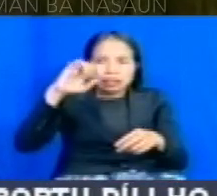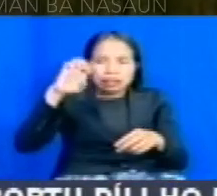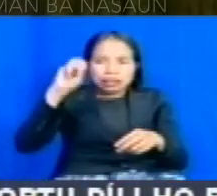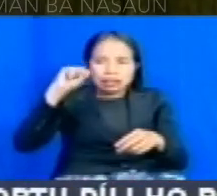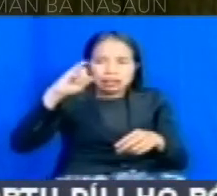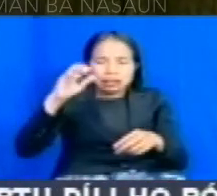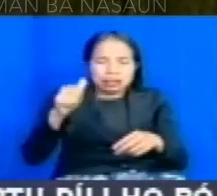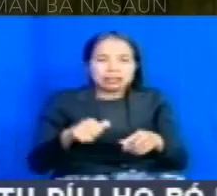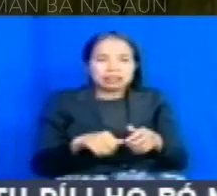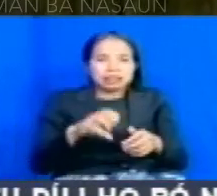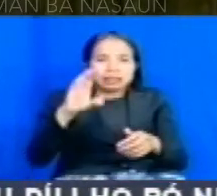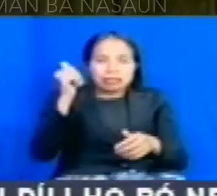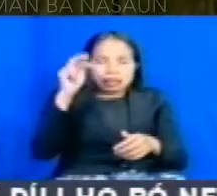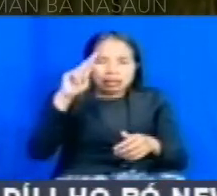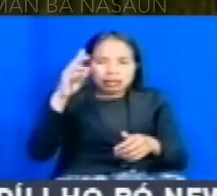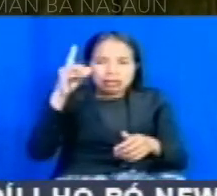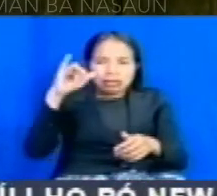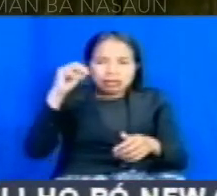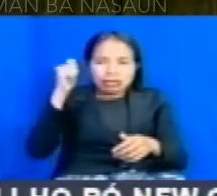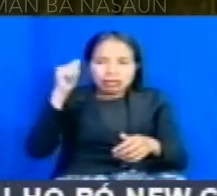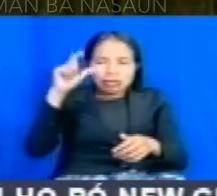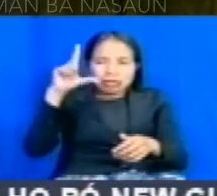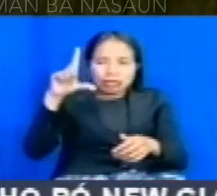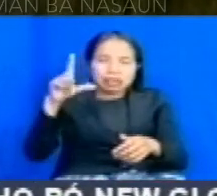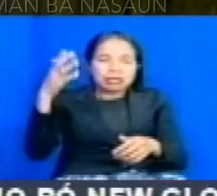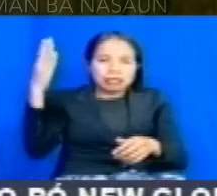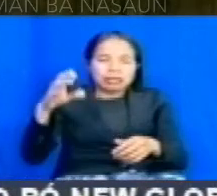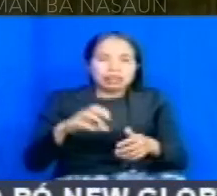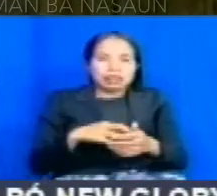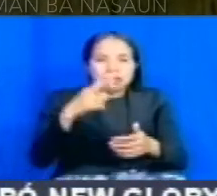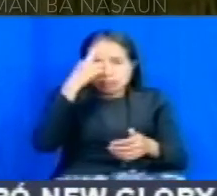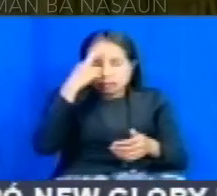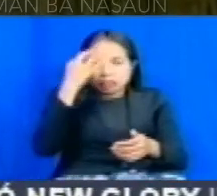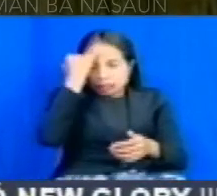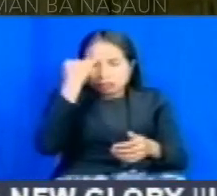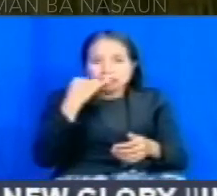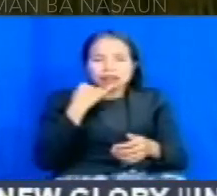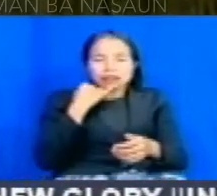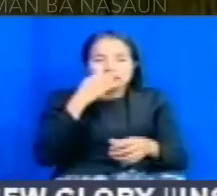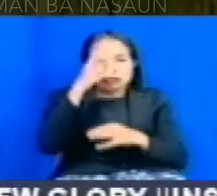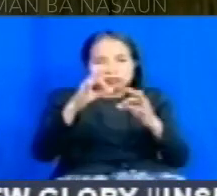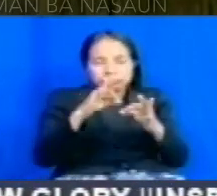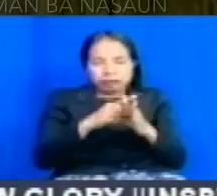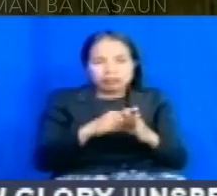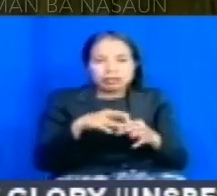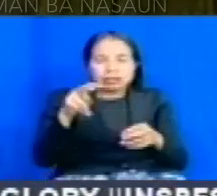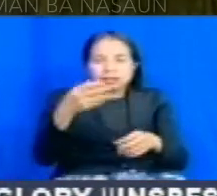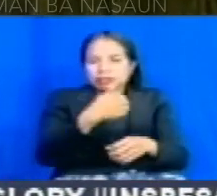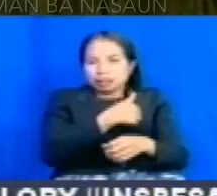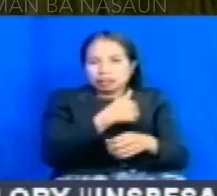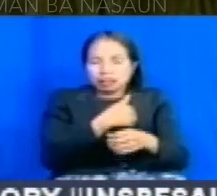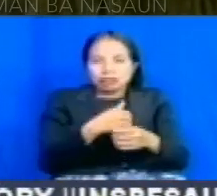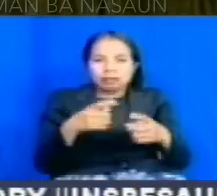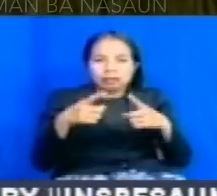renúncia cardeal se e a Vaticano leva. E fiar que tinha nessa minha cidade foi